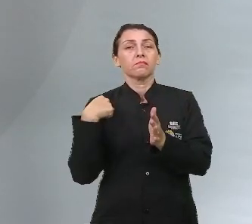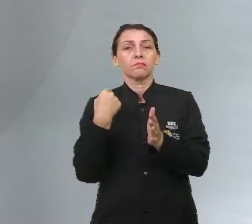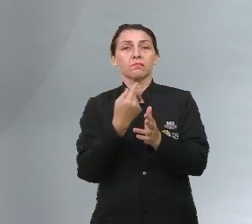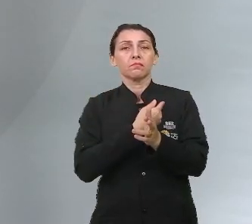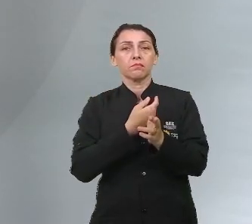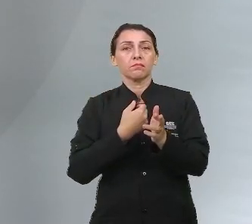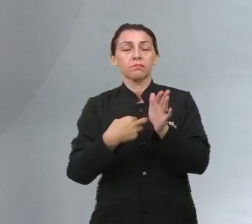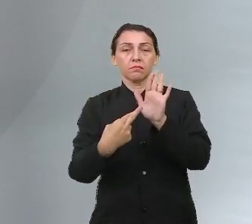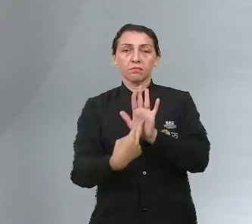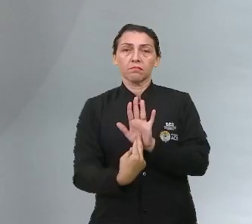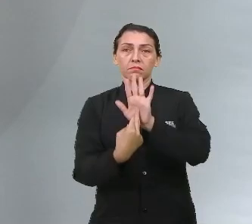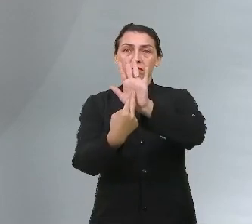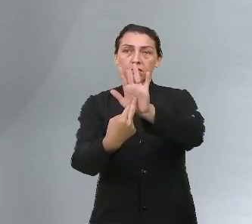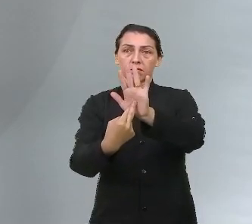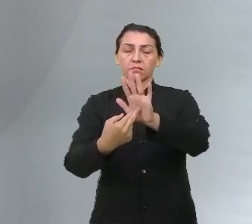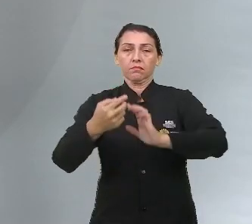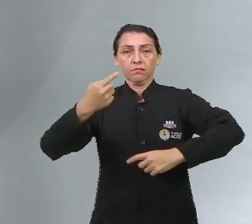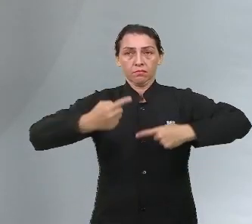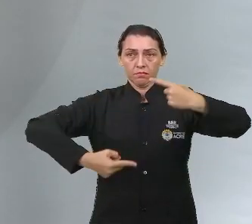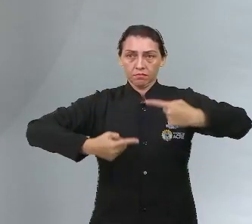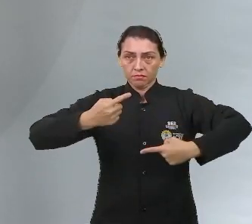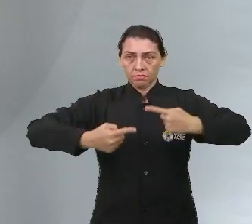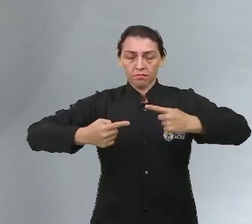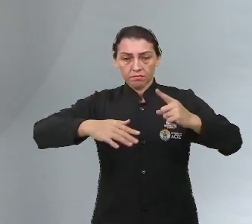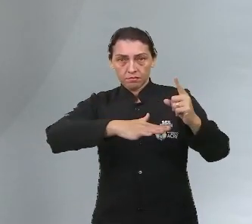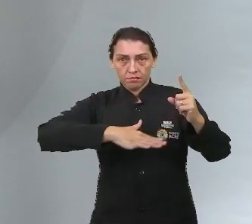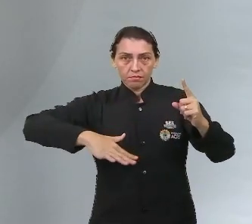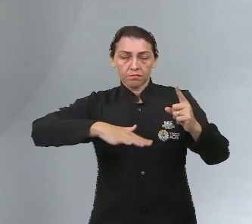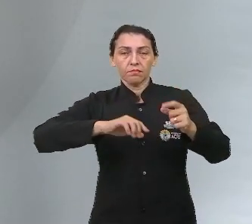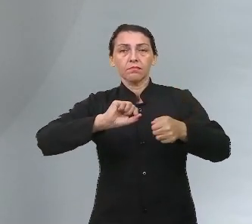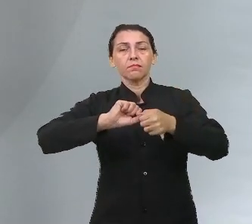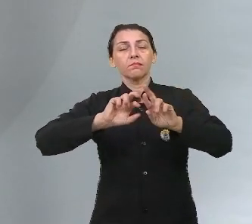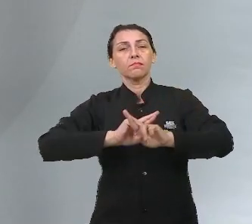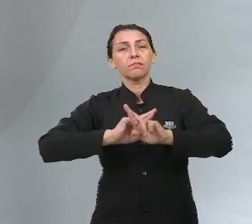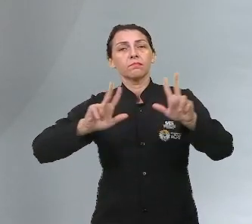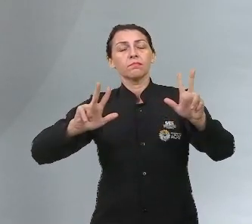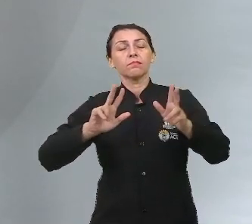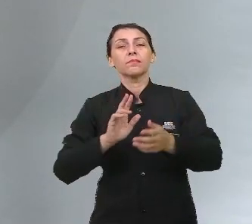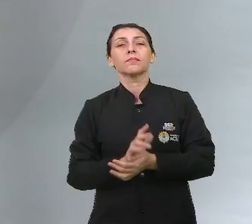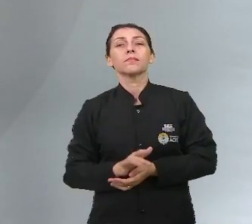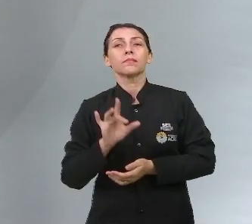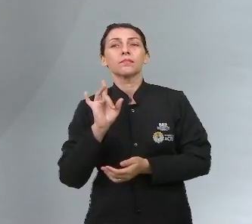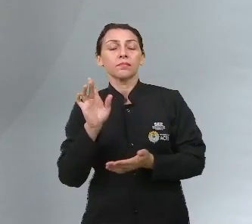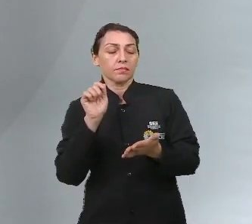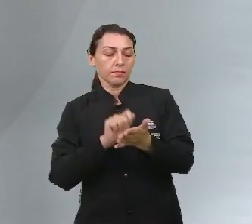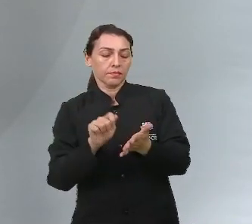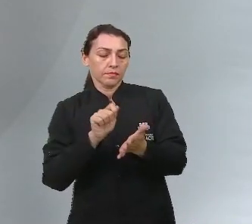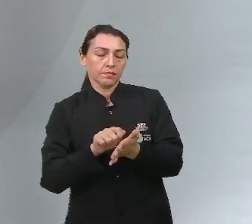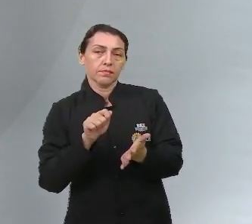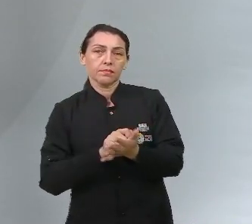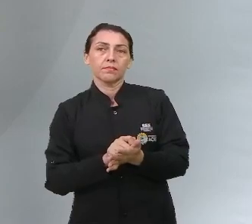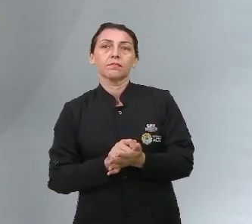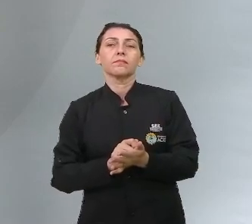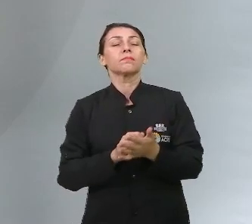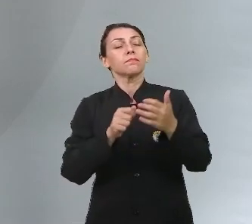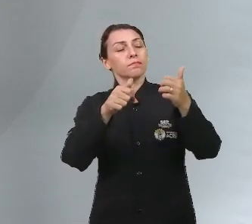fazer uma diferença no meio social. Então, elas não ficam ali só na escrita, elas